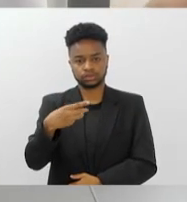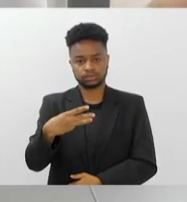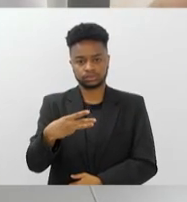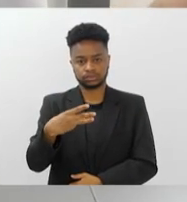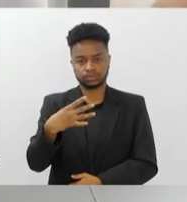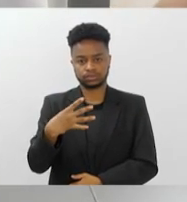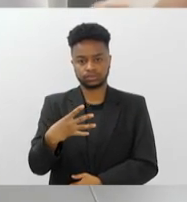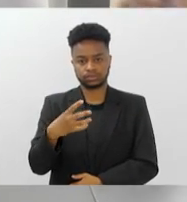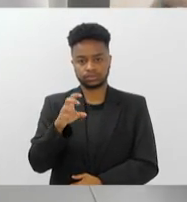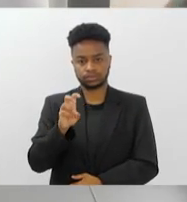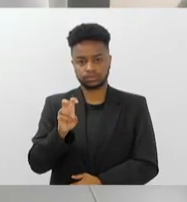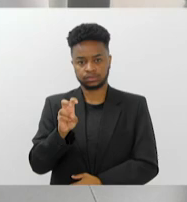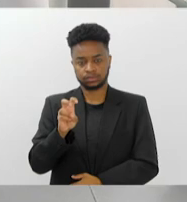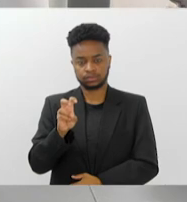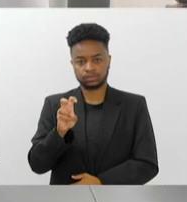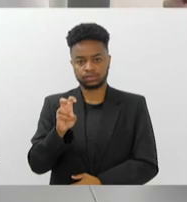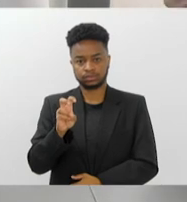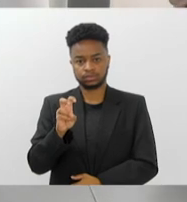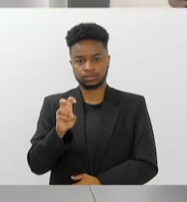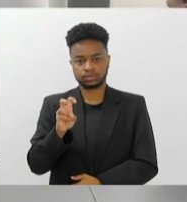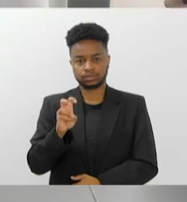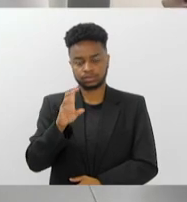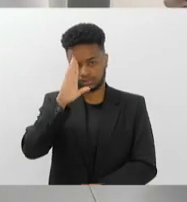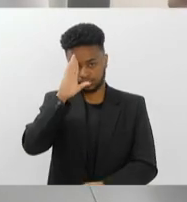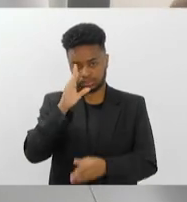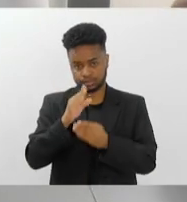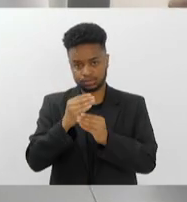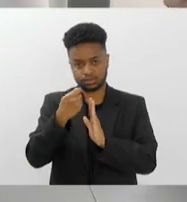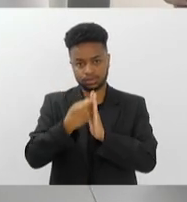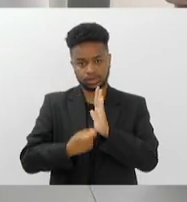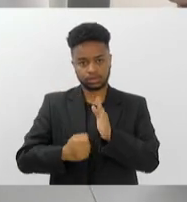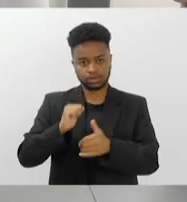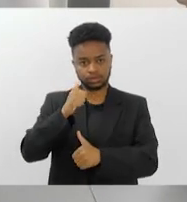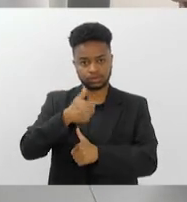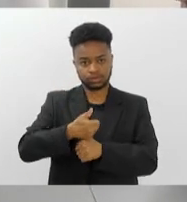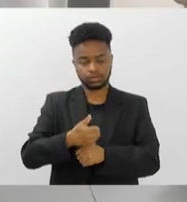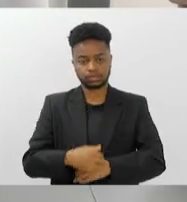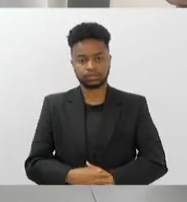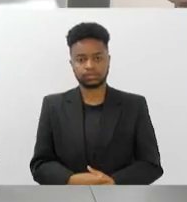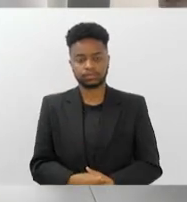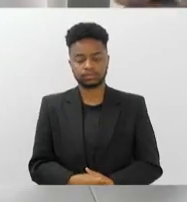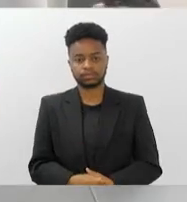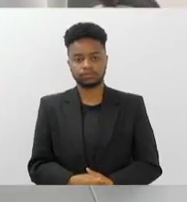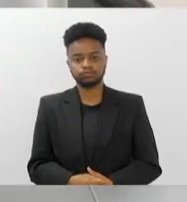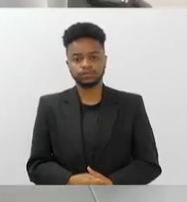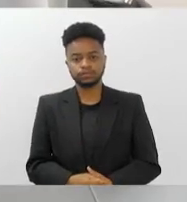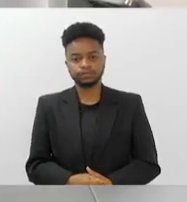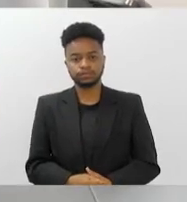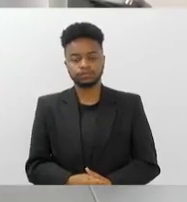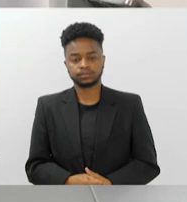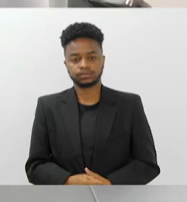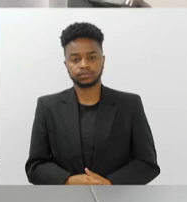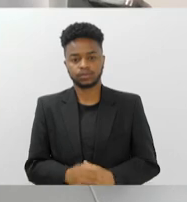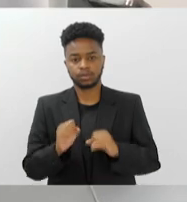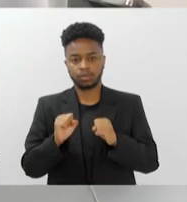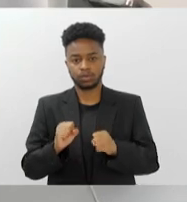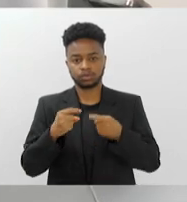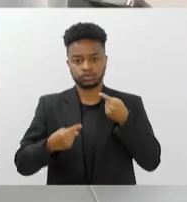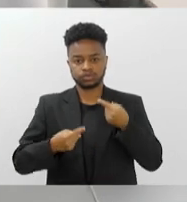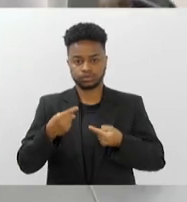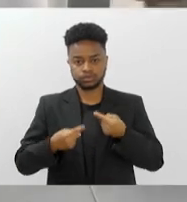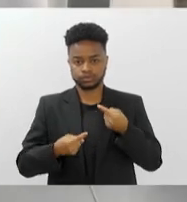3, 4 e 5, concluindo por substitutivo. Em